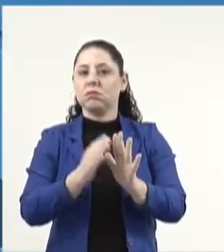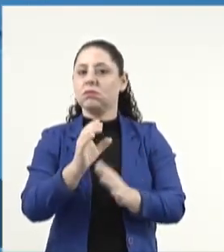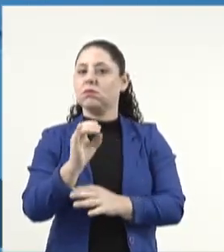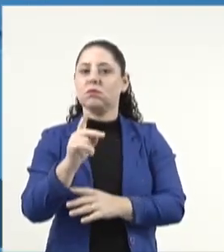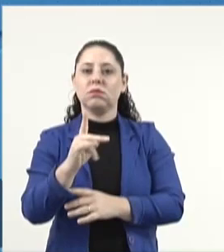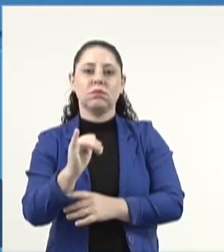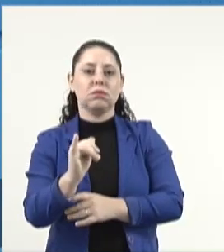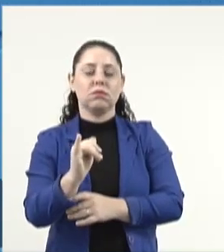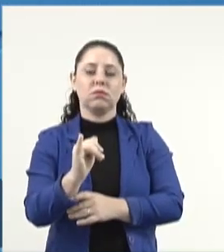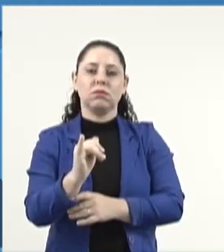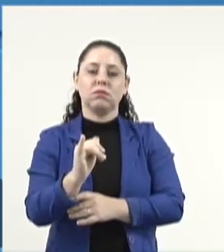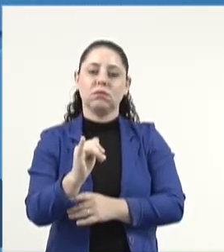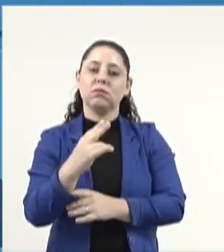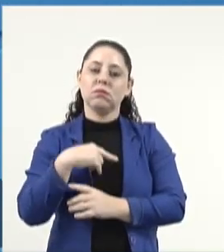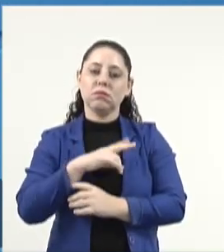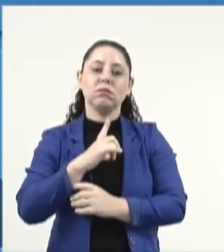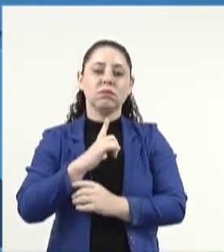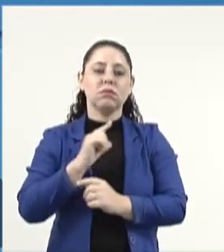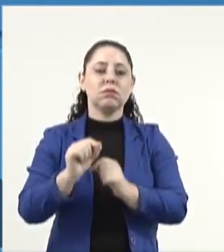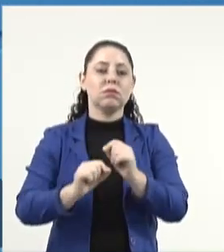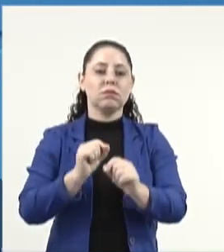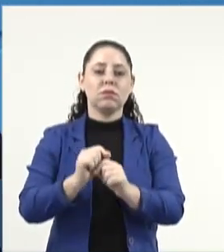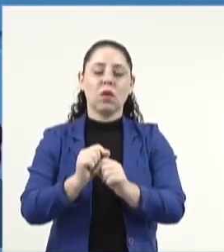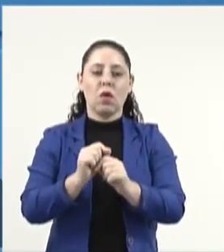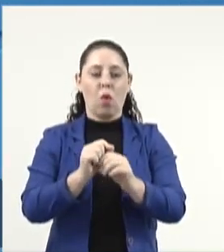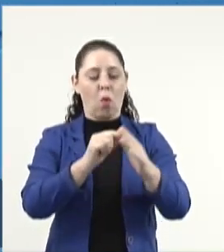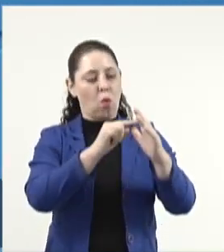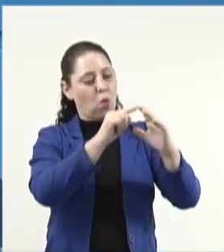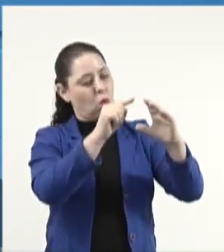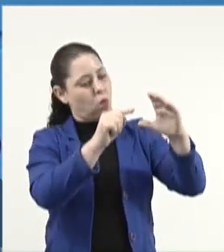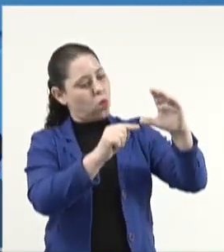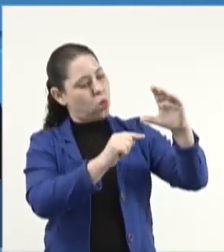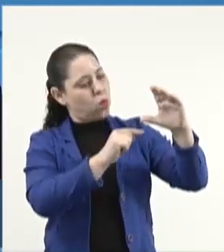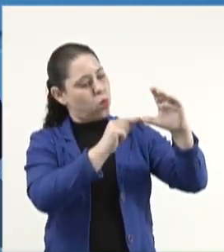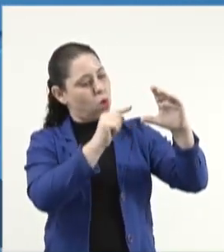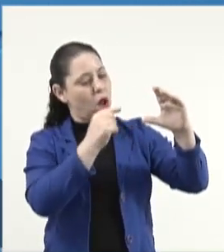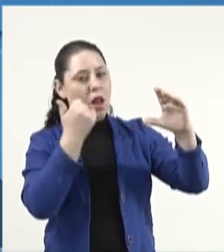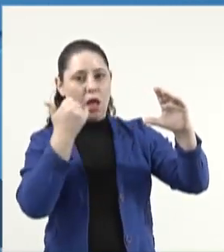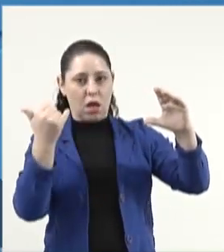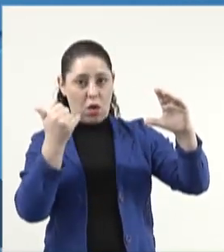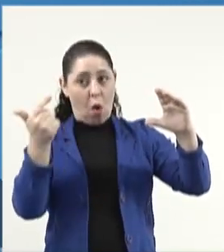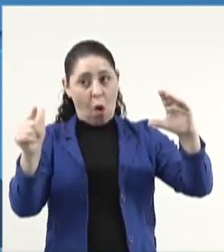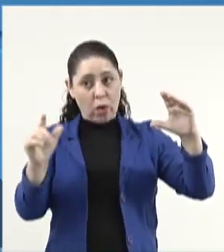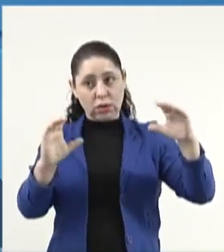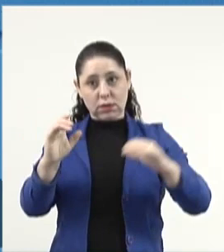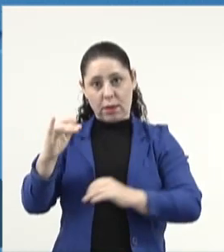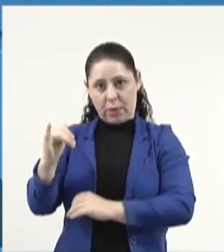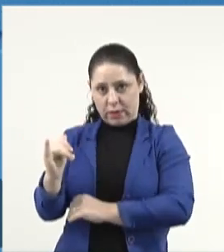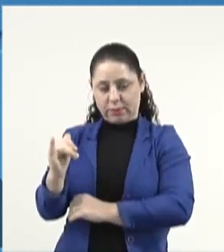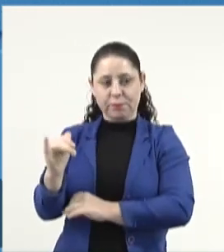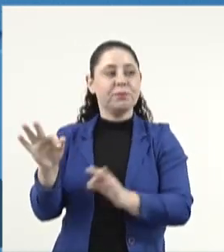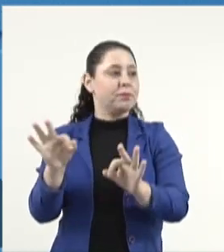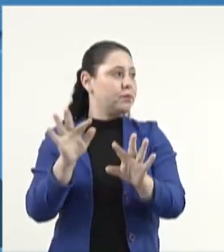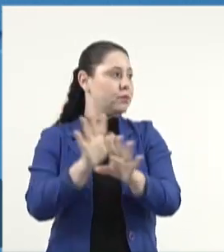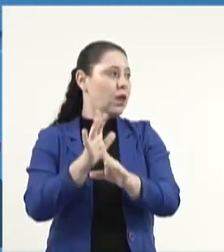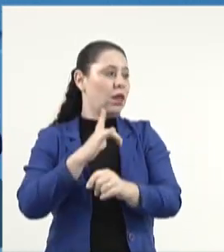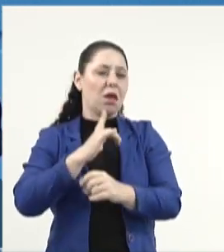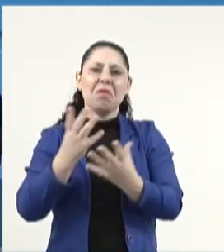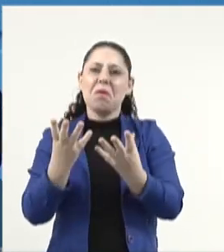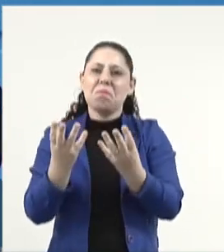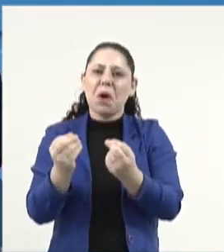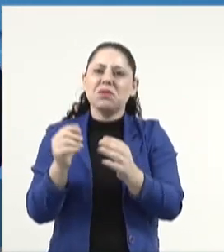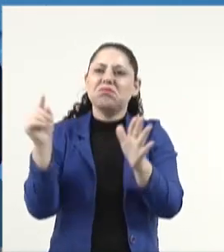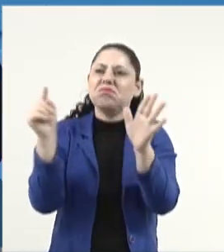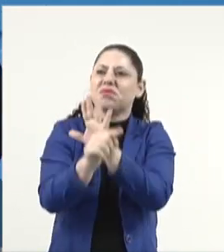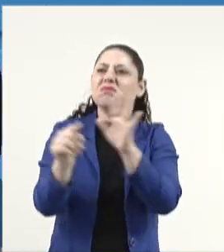CPI que nós temos aqui sobre os medidores de energia. A outra CPI que foi encerrada, teve muitos